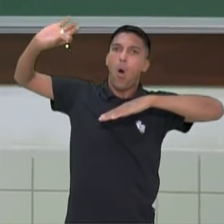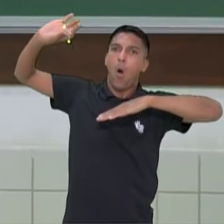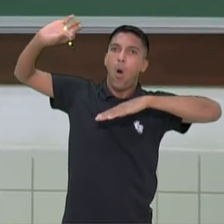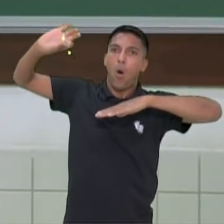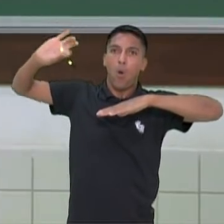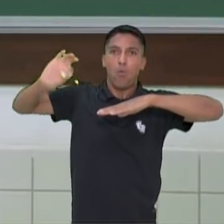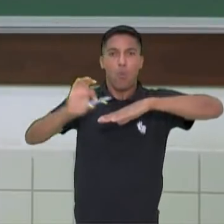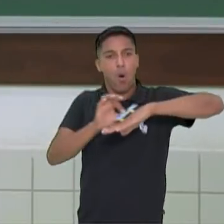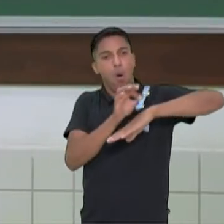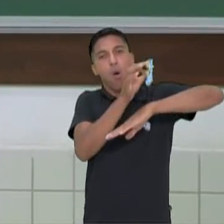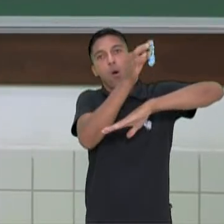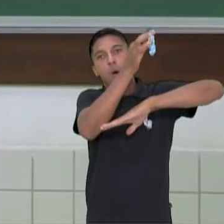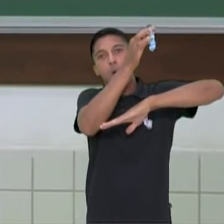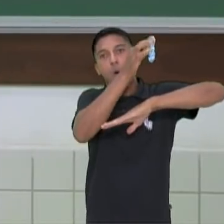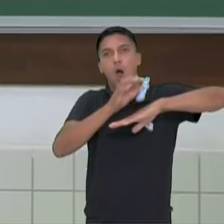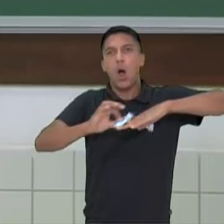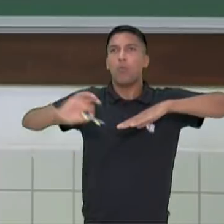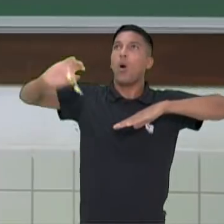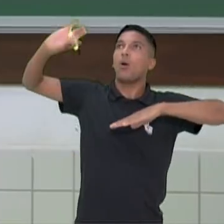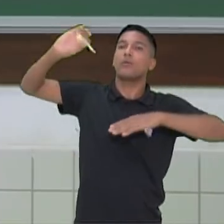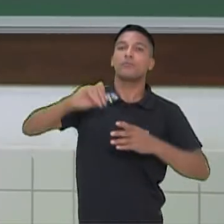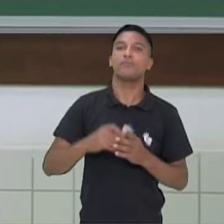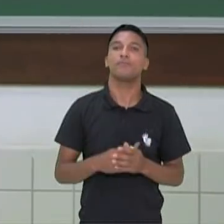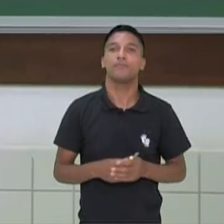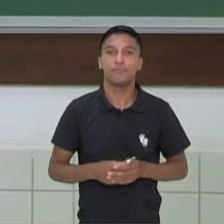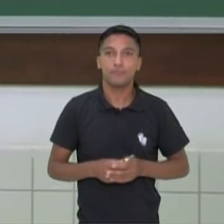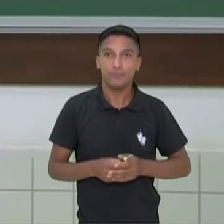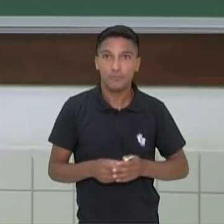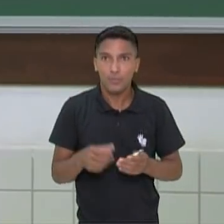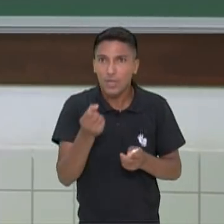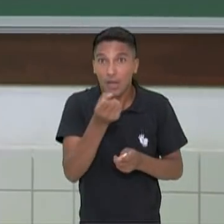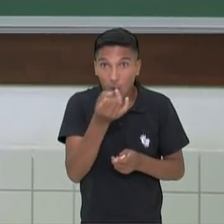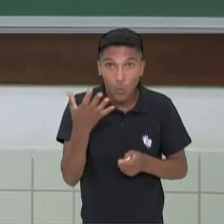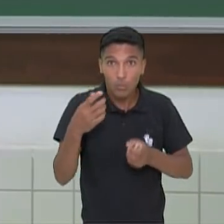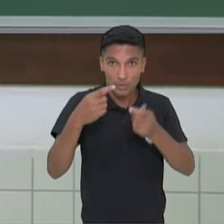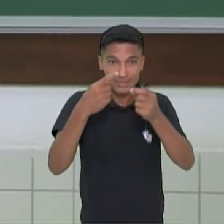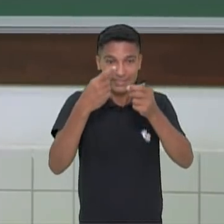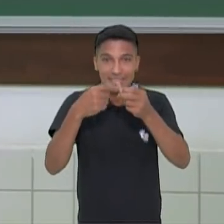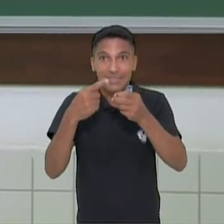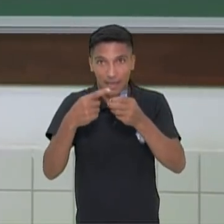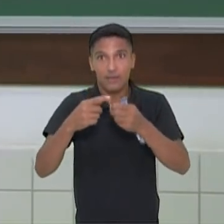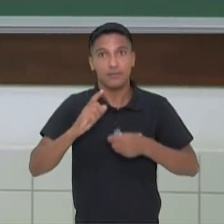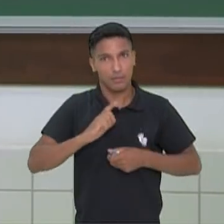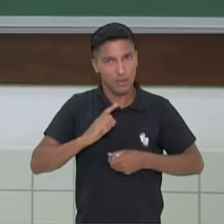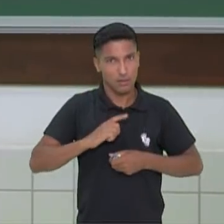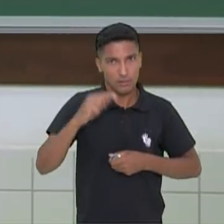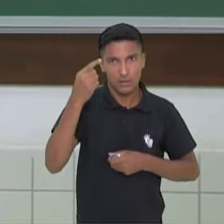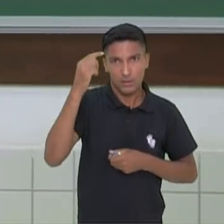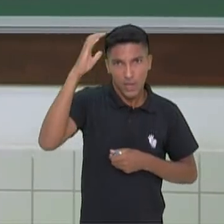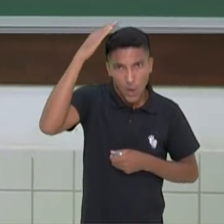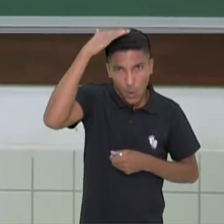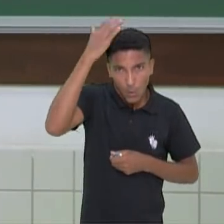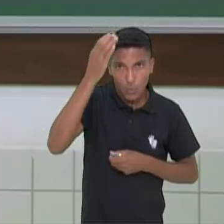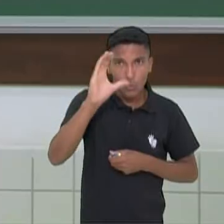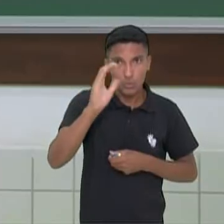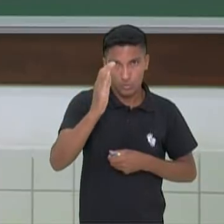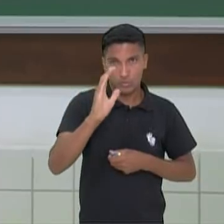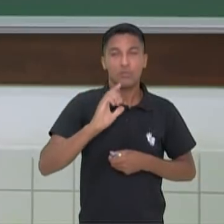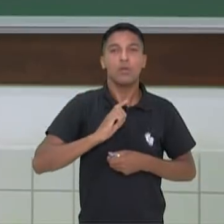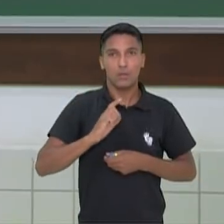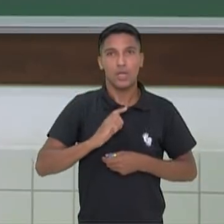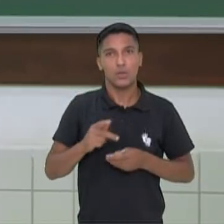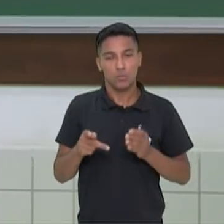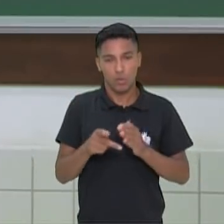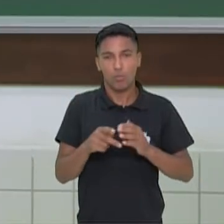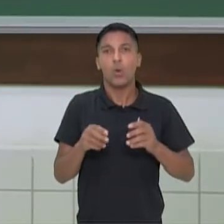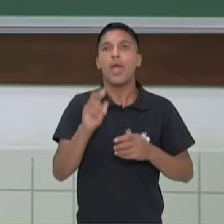Várias praças, né, em algumas cidades têm uma pista como essa, né? Aqui em Curitiba a gente tem muitas, né? Essas pistas